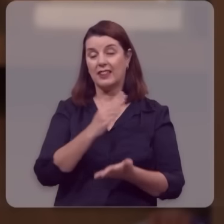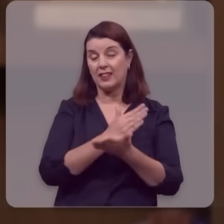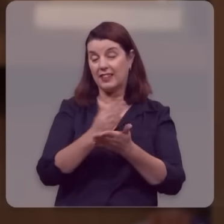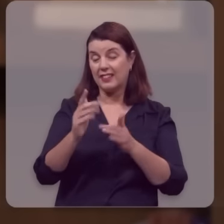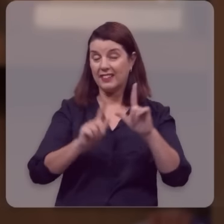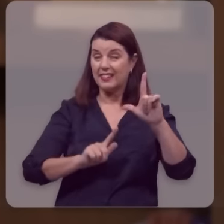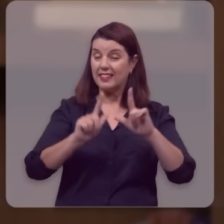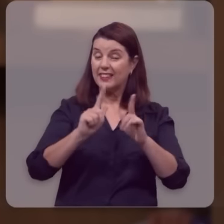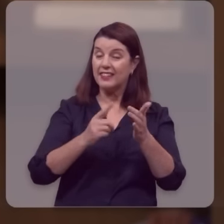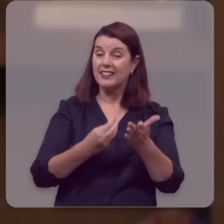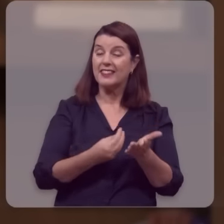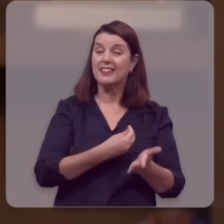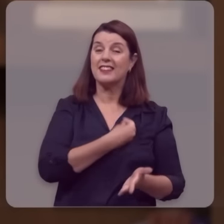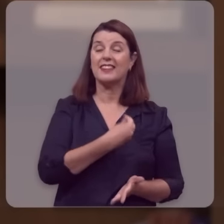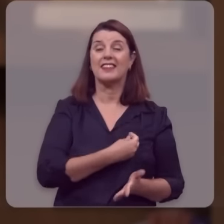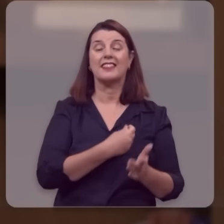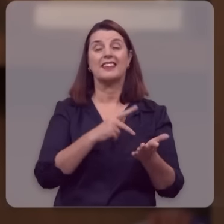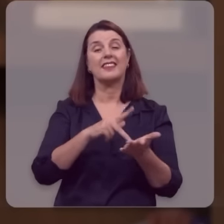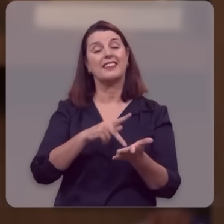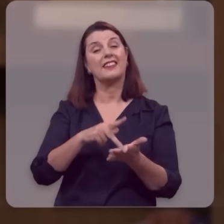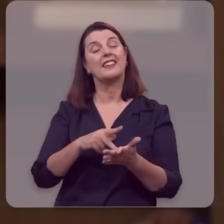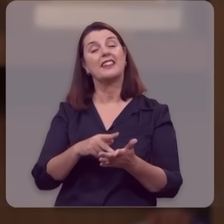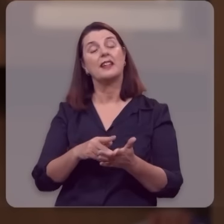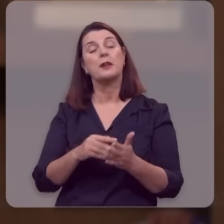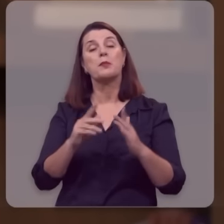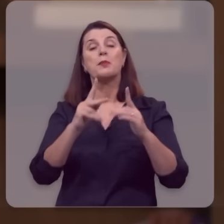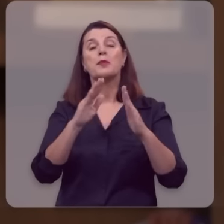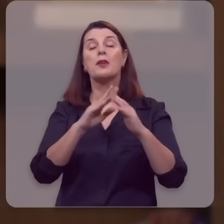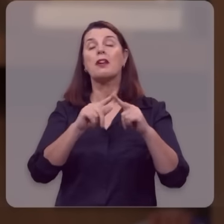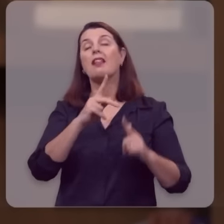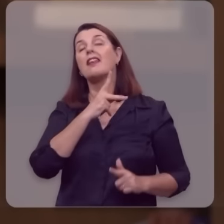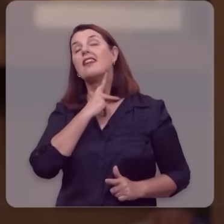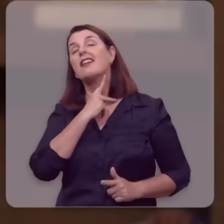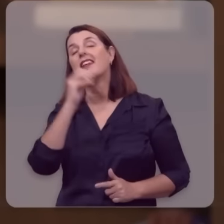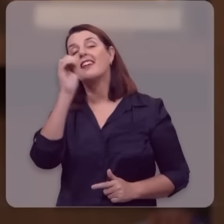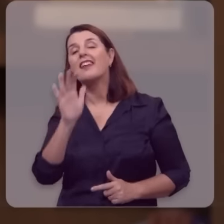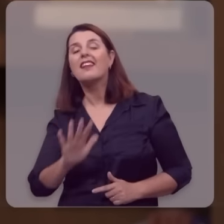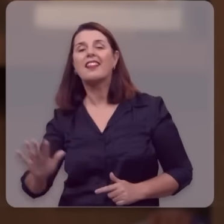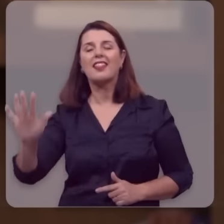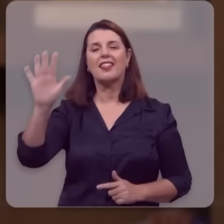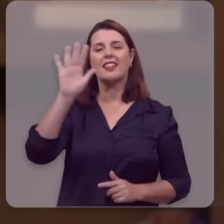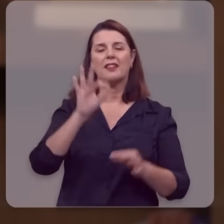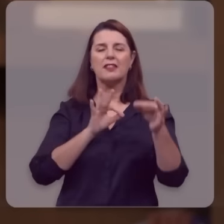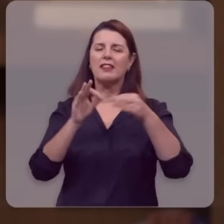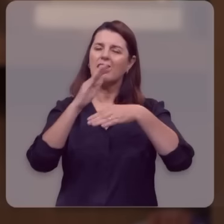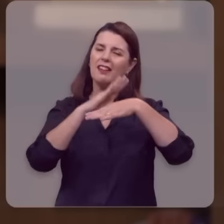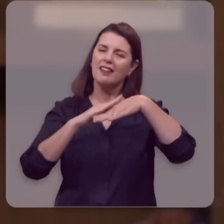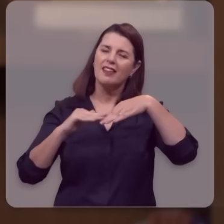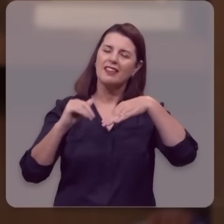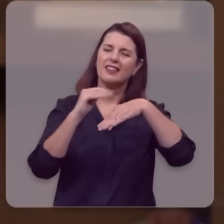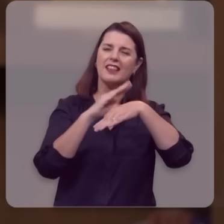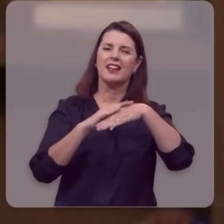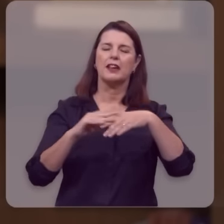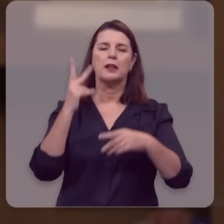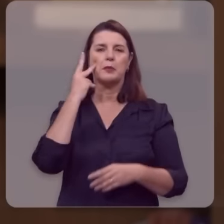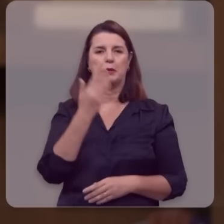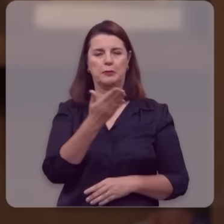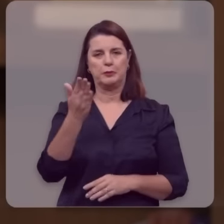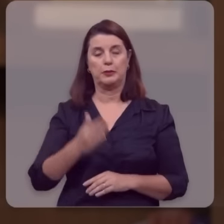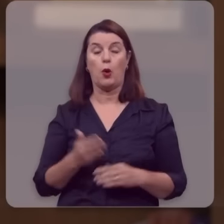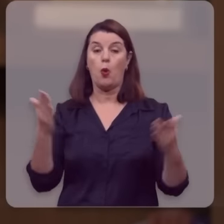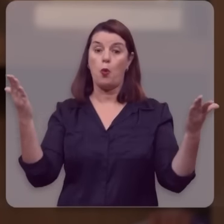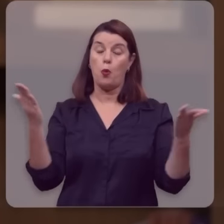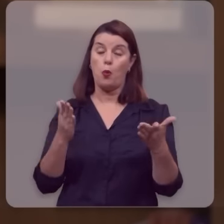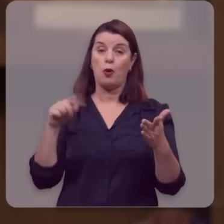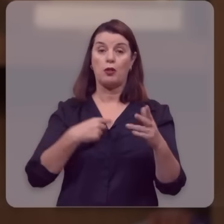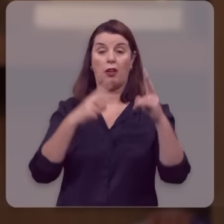começamos agora mais um verdade Vida programa da Igreja Presbiteriana do Brasil preparado com muito carinho para você hoje